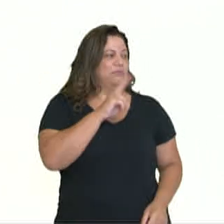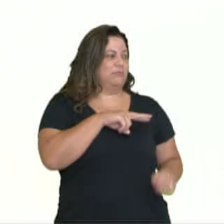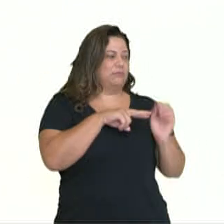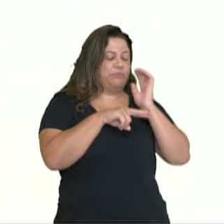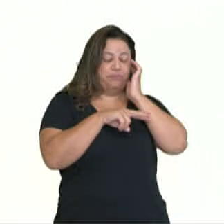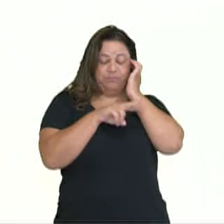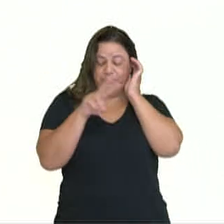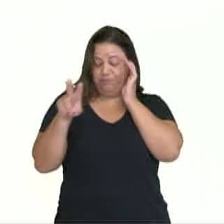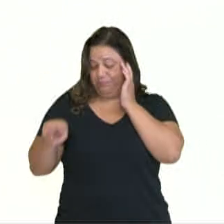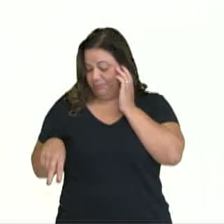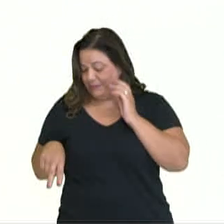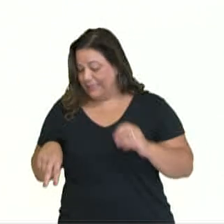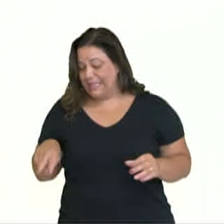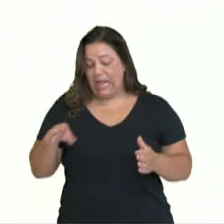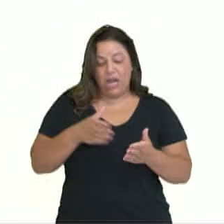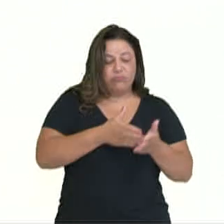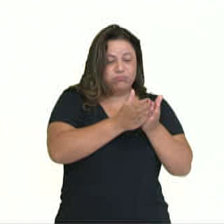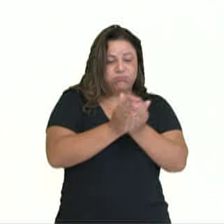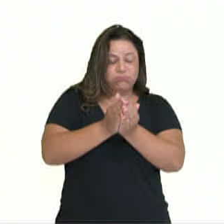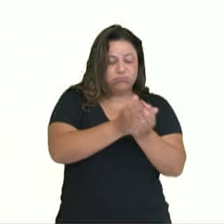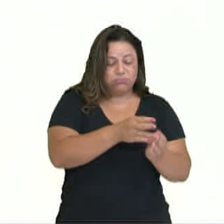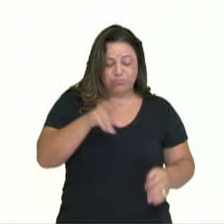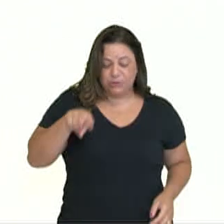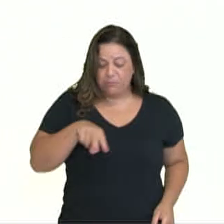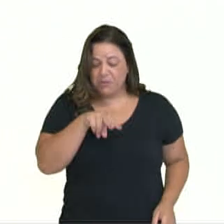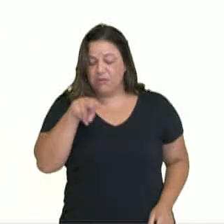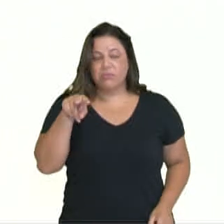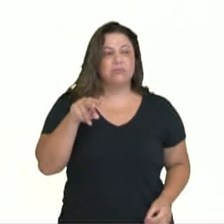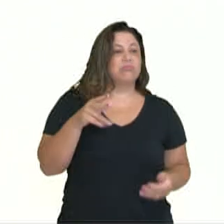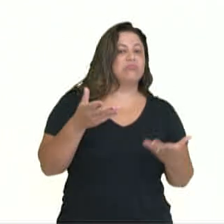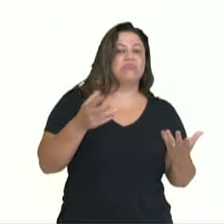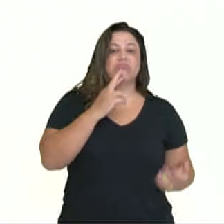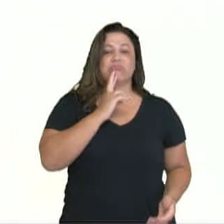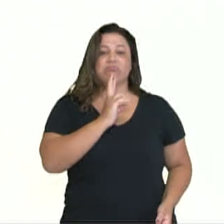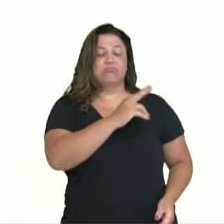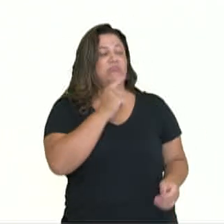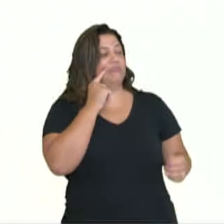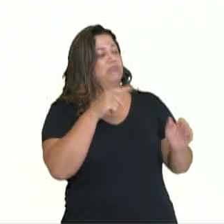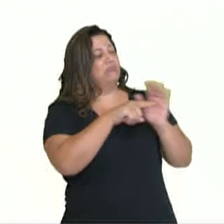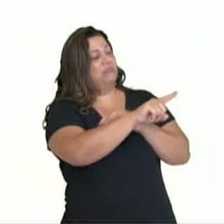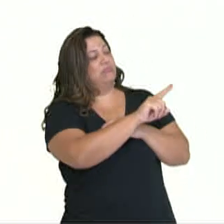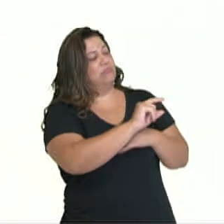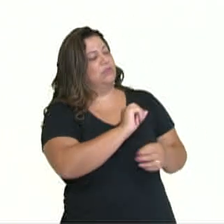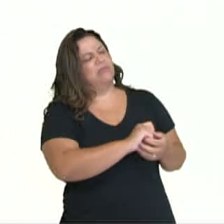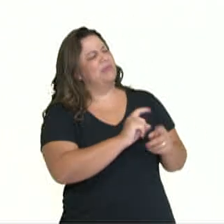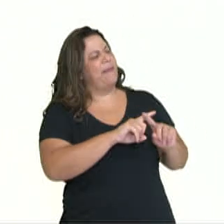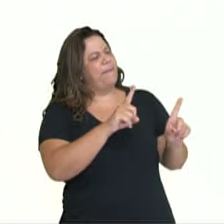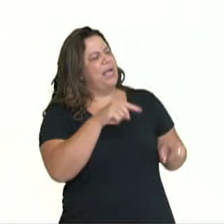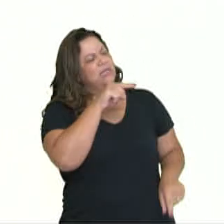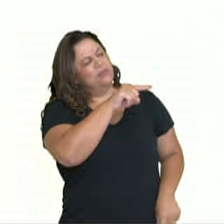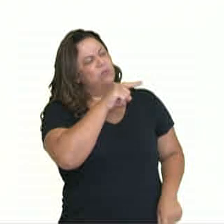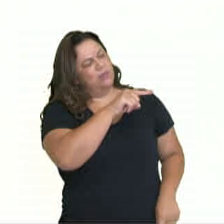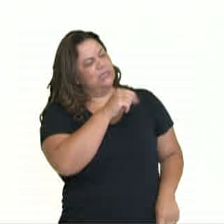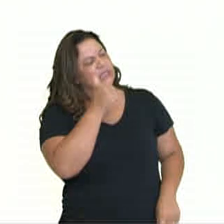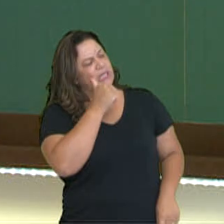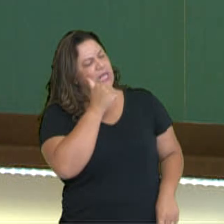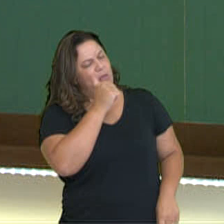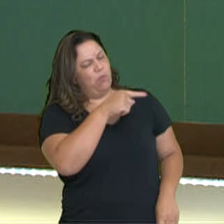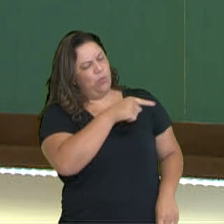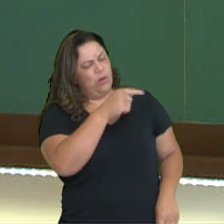o chão de largas tábuas gastas e respondi com uma outra pergunta. Mas a senhora mora aqui